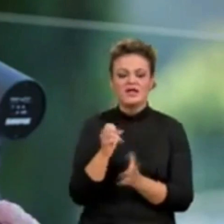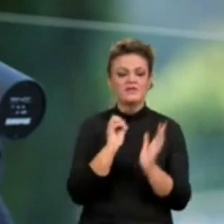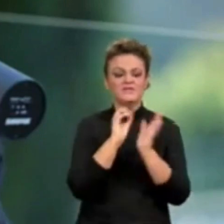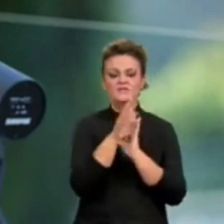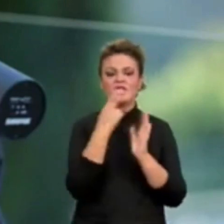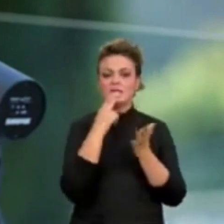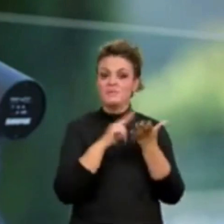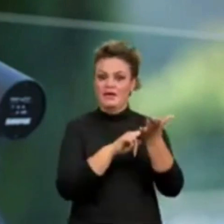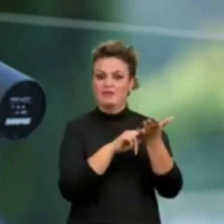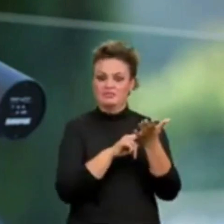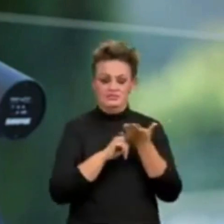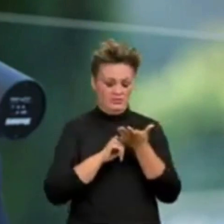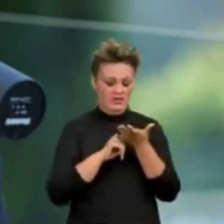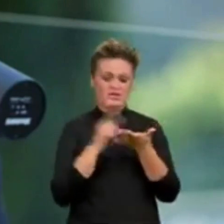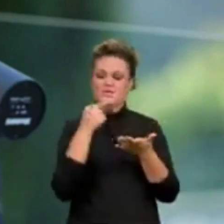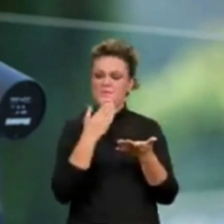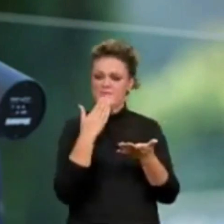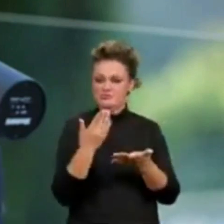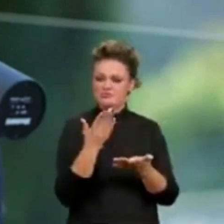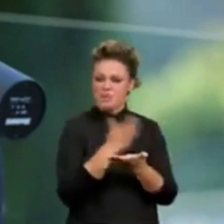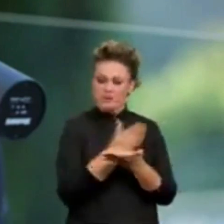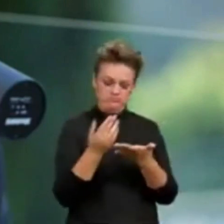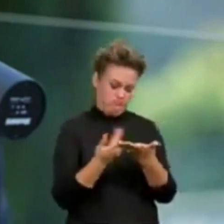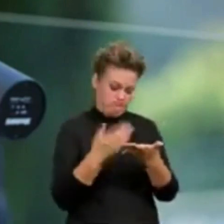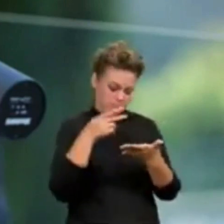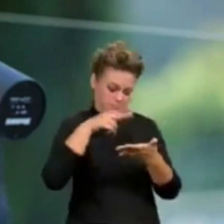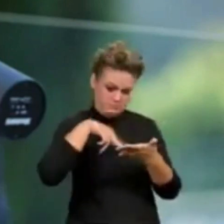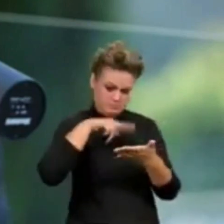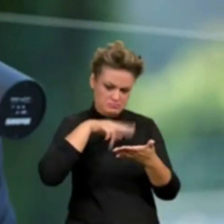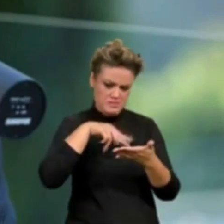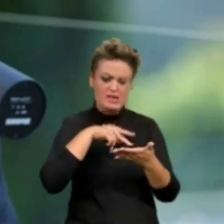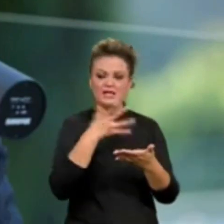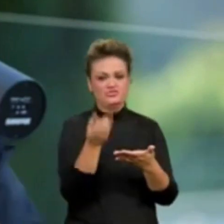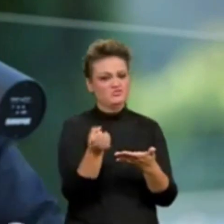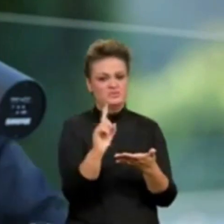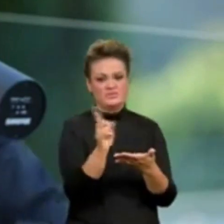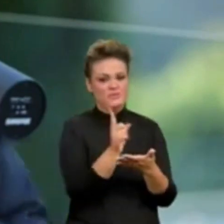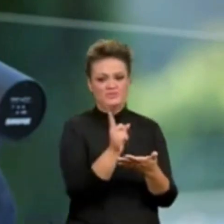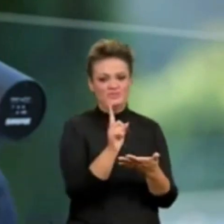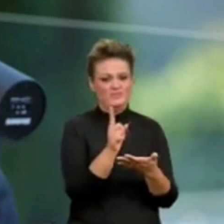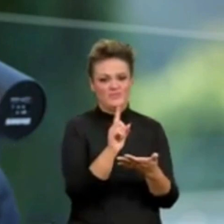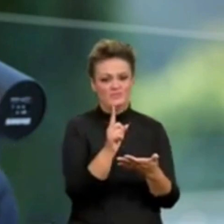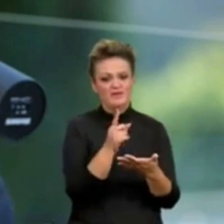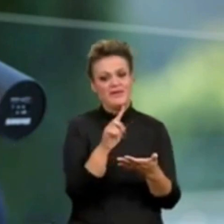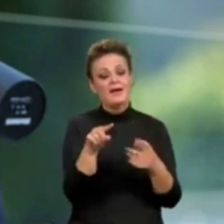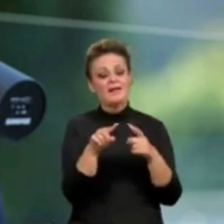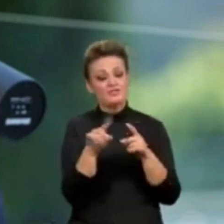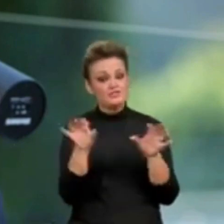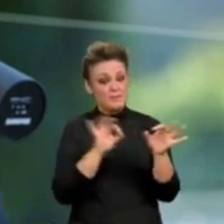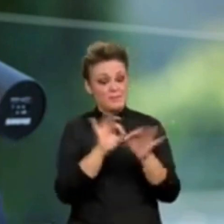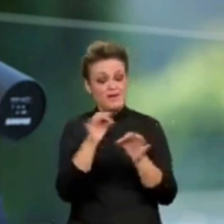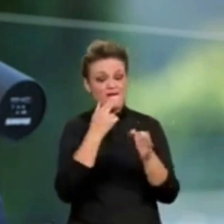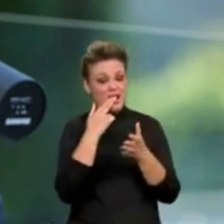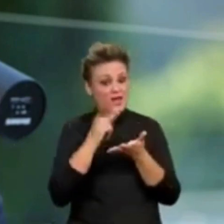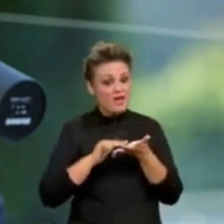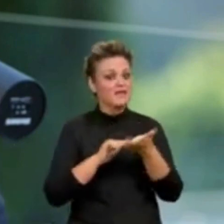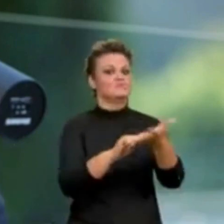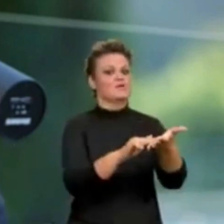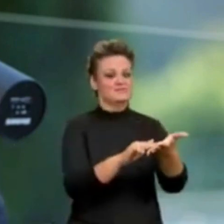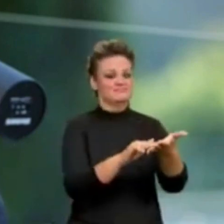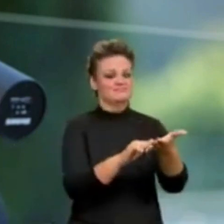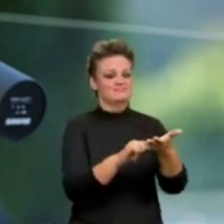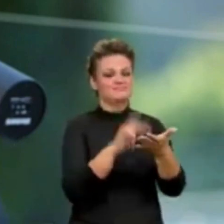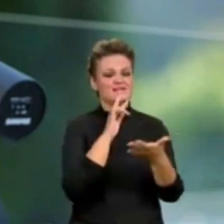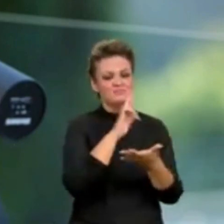impondo algumas condições, nós não aceitamos a carta, nós agora estamos preparando uma outra resposta, porque nós vamos